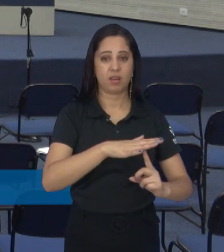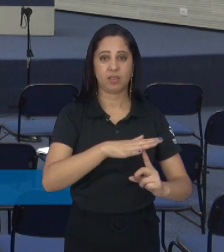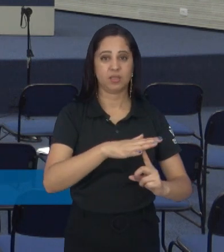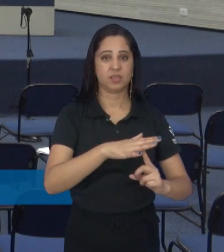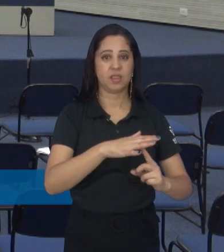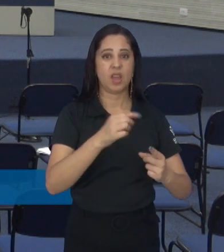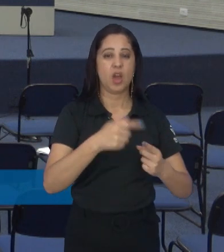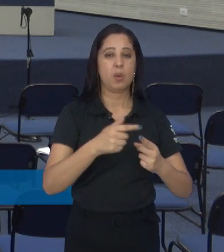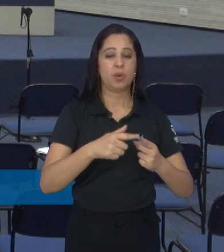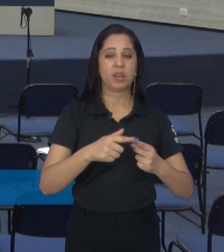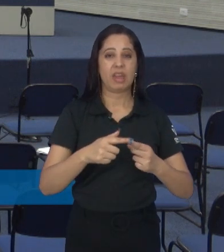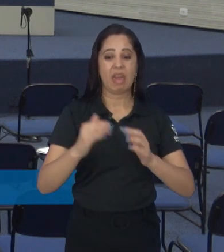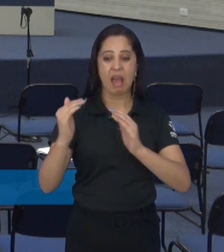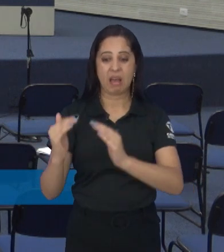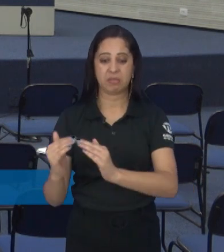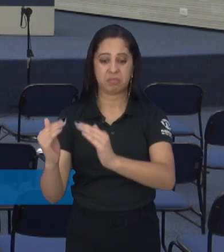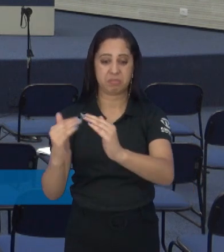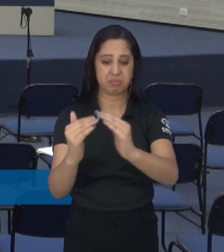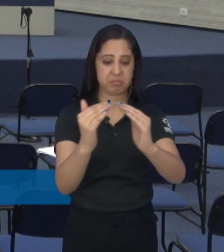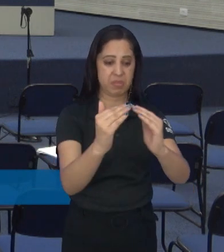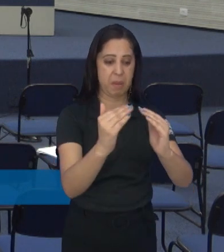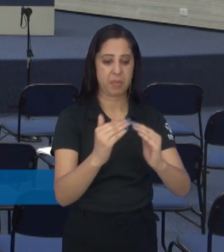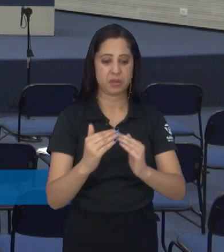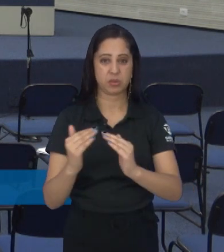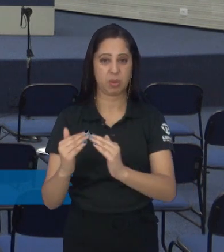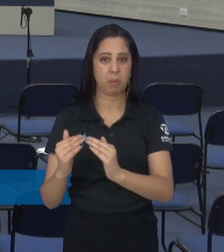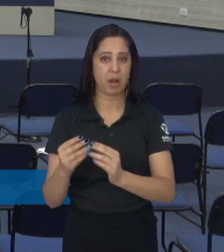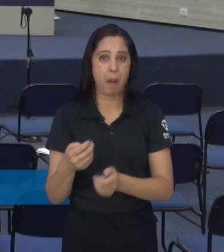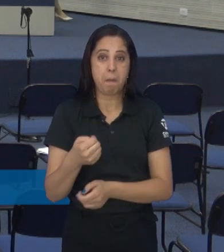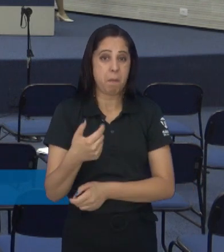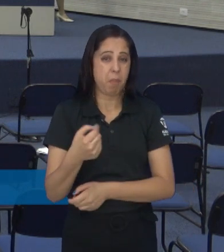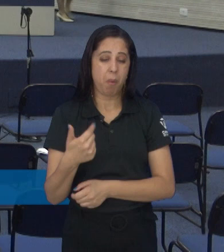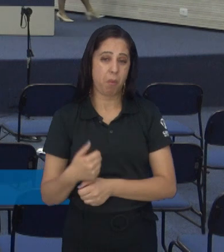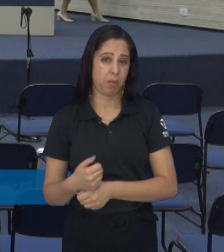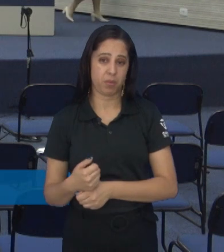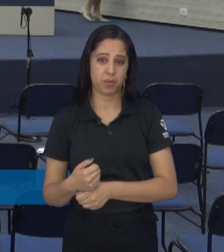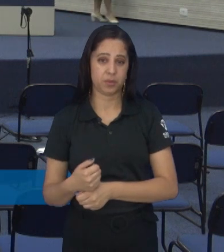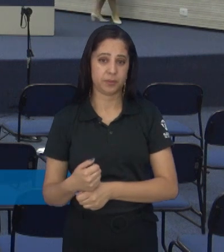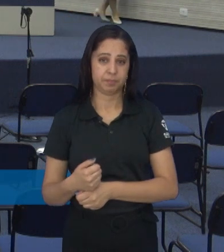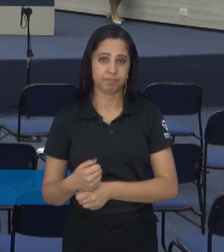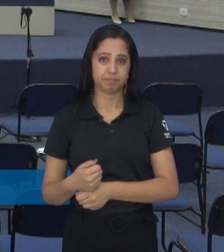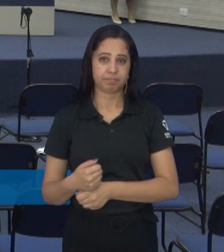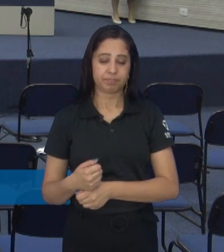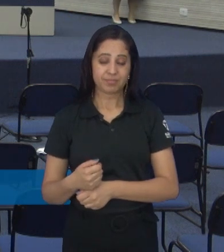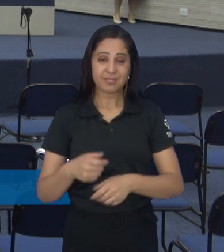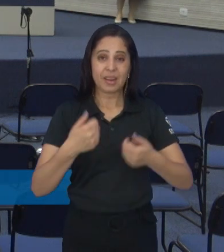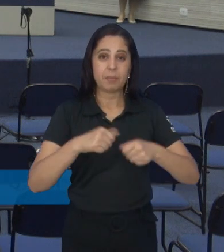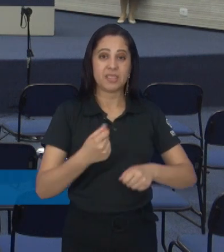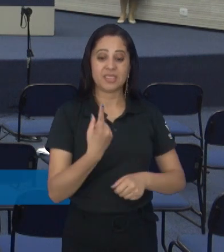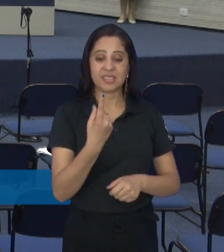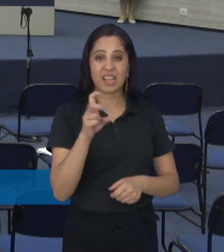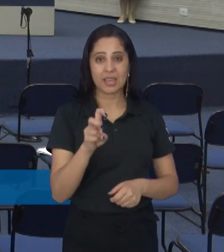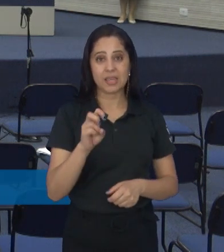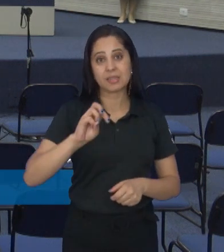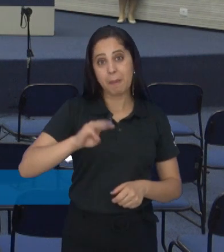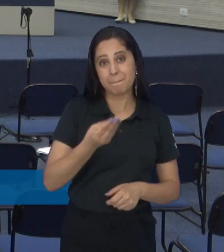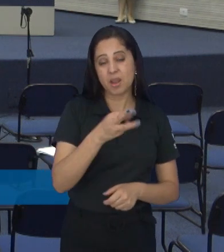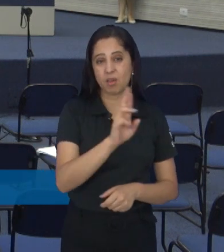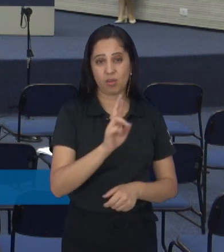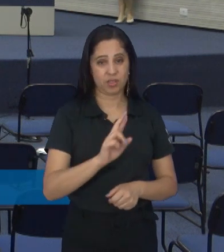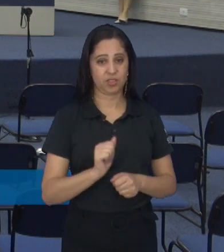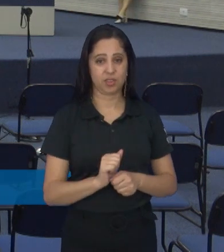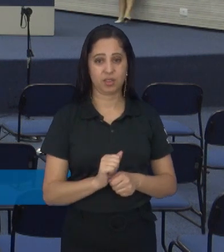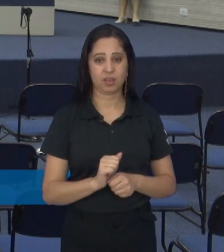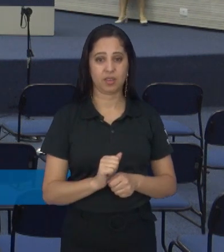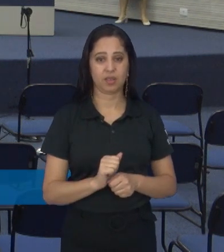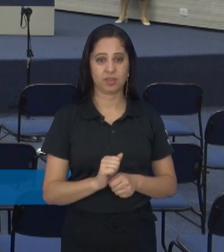moradores do Entorno ele não seria os 15 milhões de reais necessários são eles estão sendo investidos por exemplo